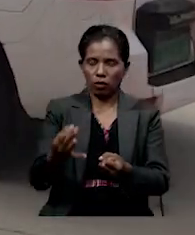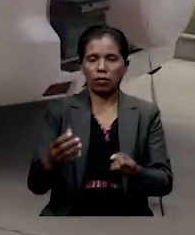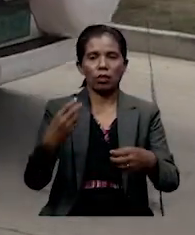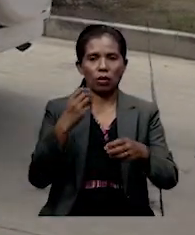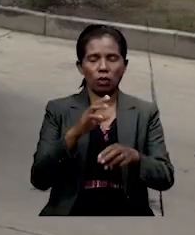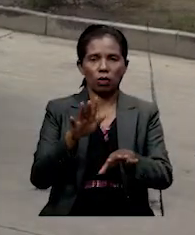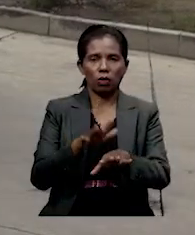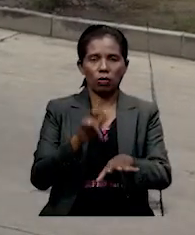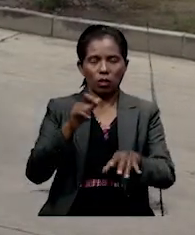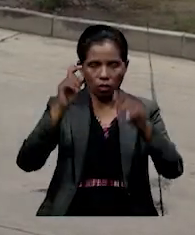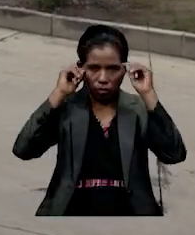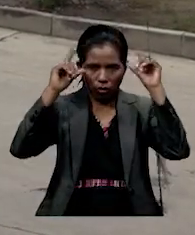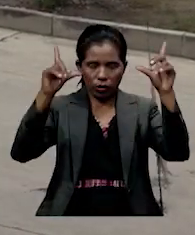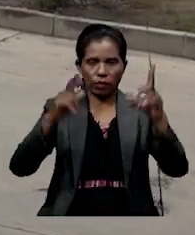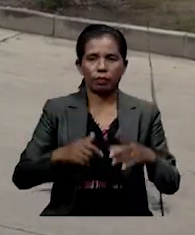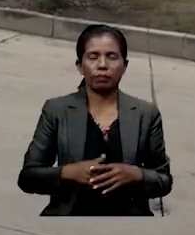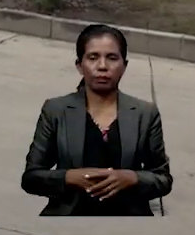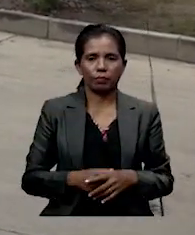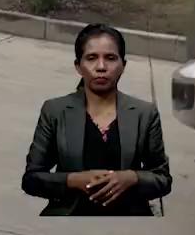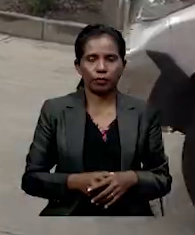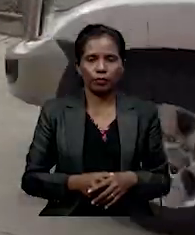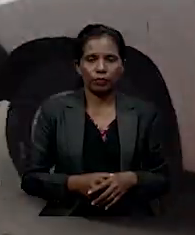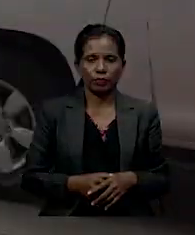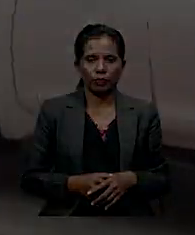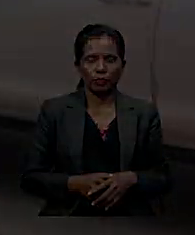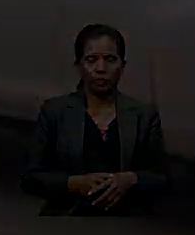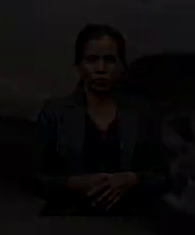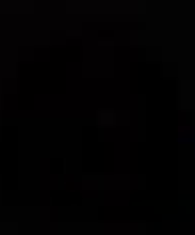nebe afeta Mos Timor-Leste. Agustin da Costa, Tomé da Silva, Gemen.